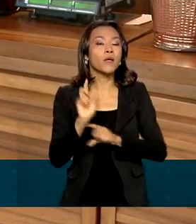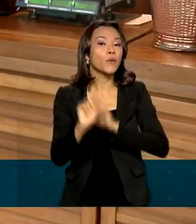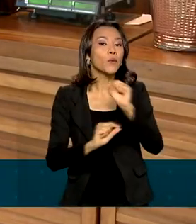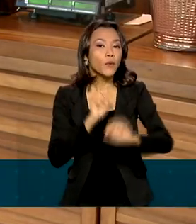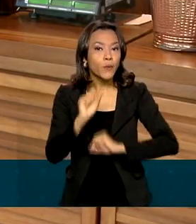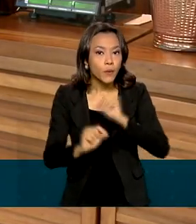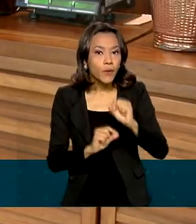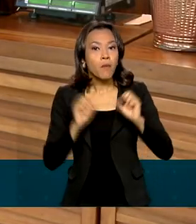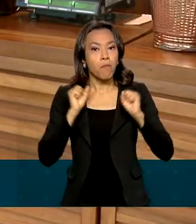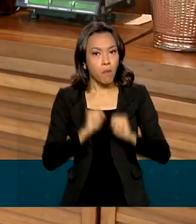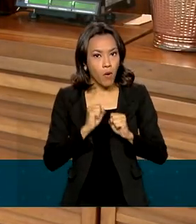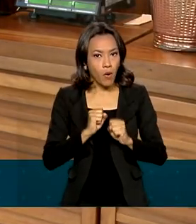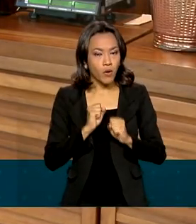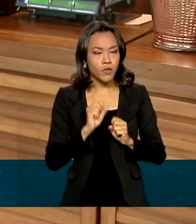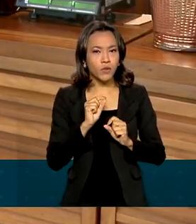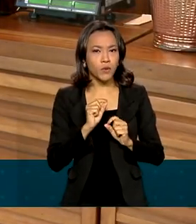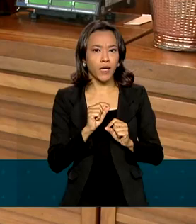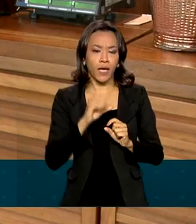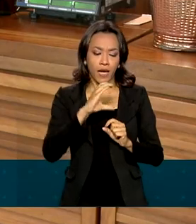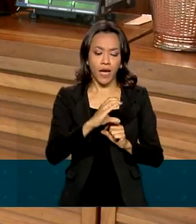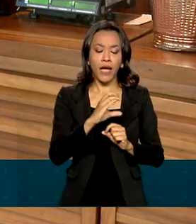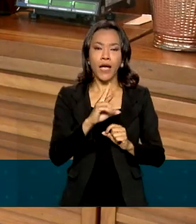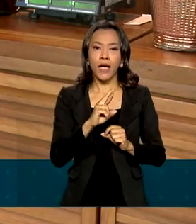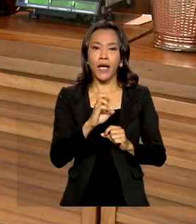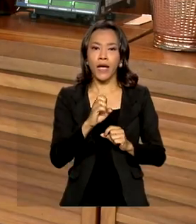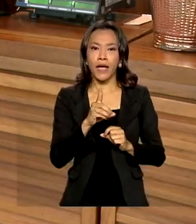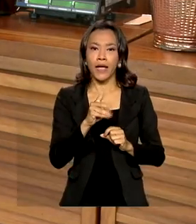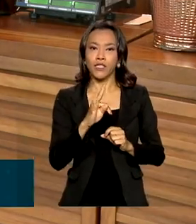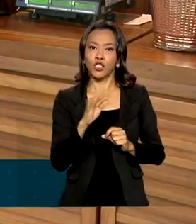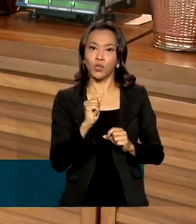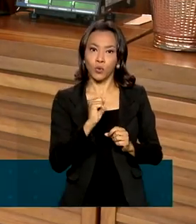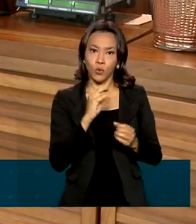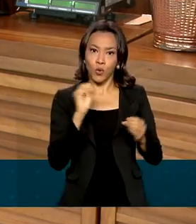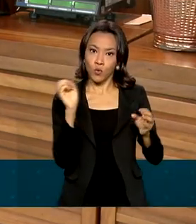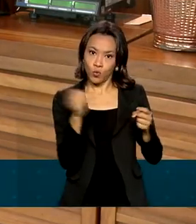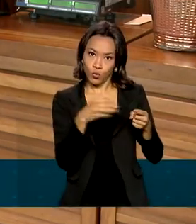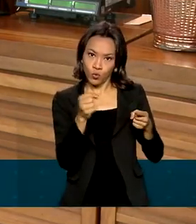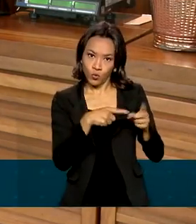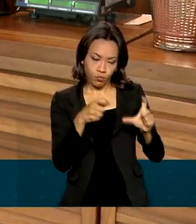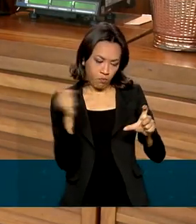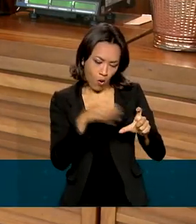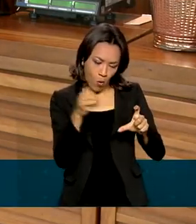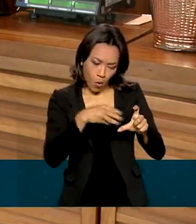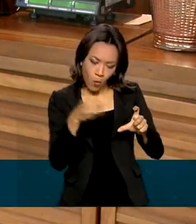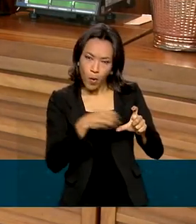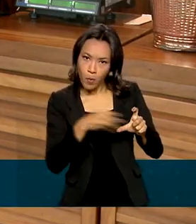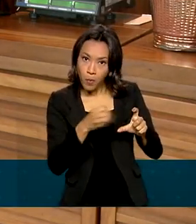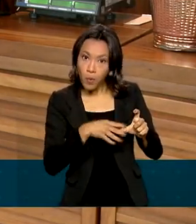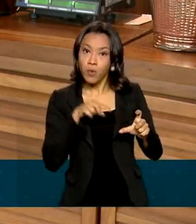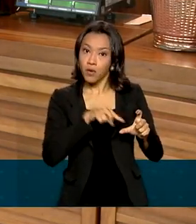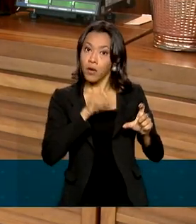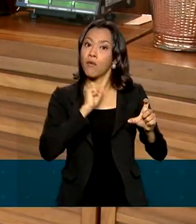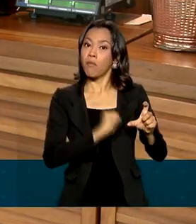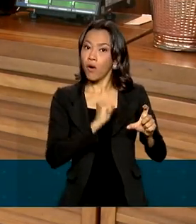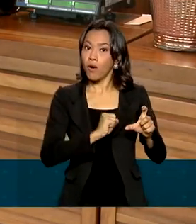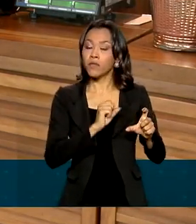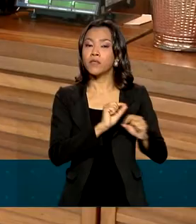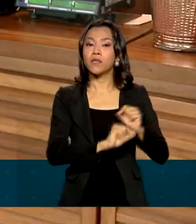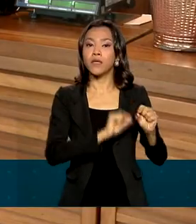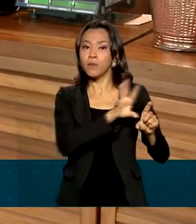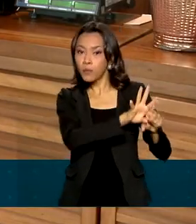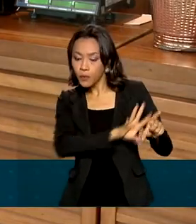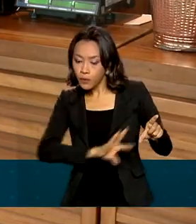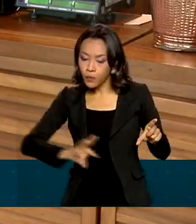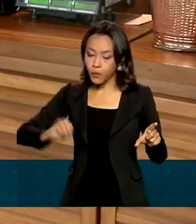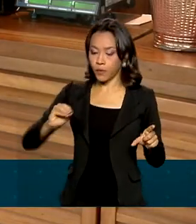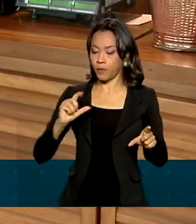a portabilidade. Os créditos acumulados em um cartão de uma determinada bandeira vão poder ser transferidos para